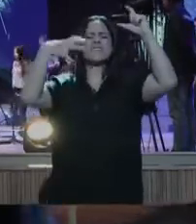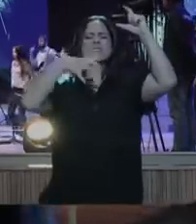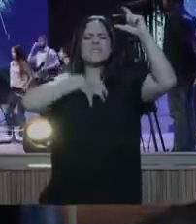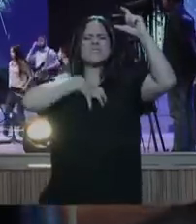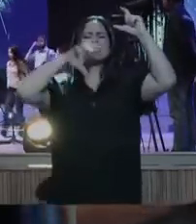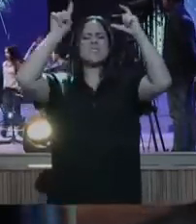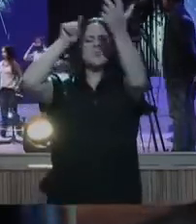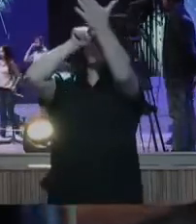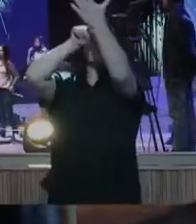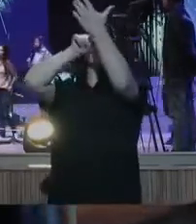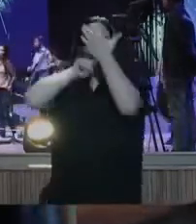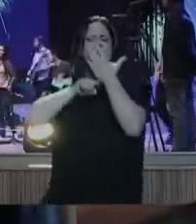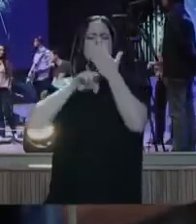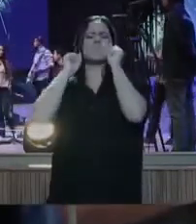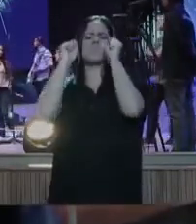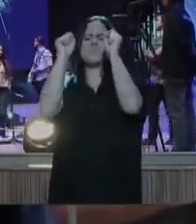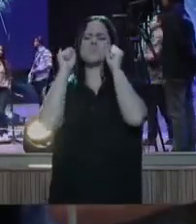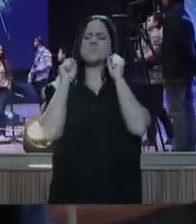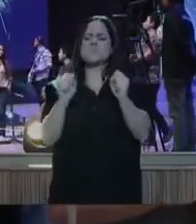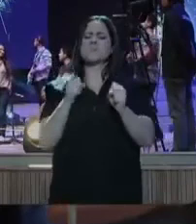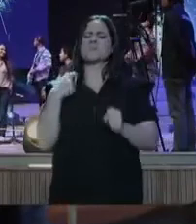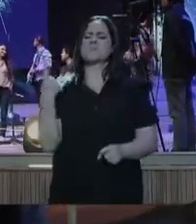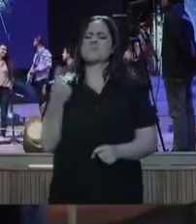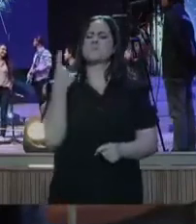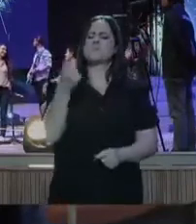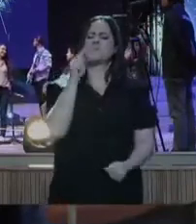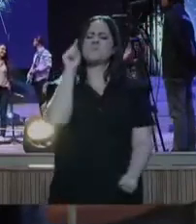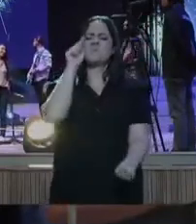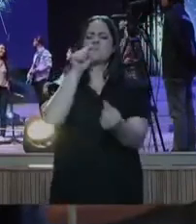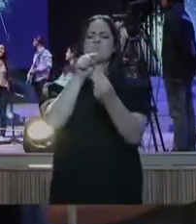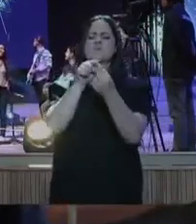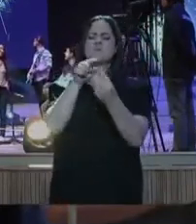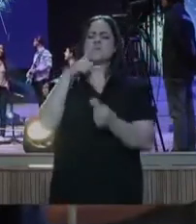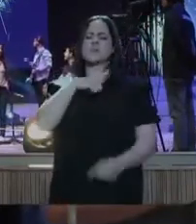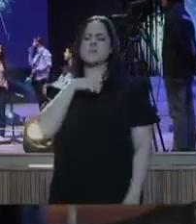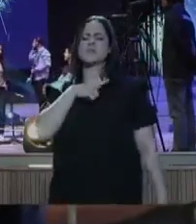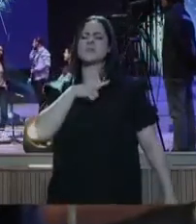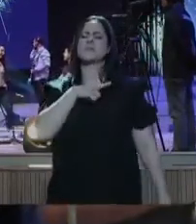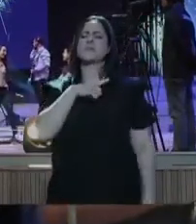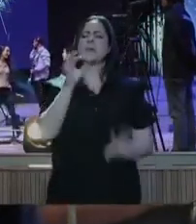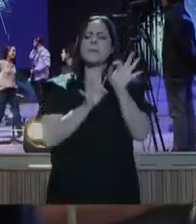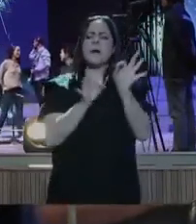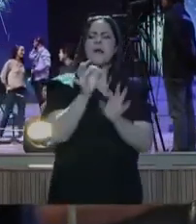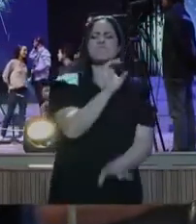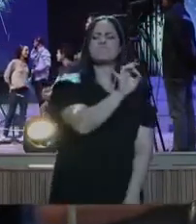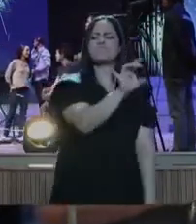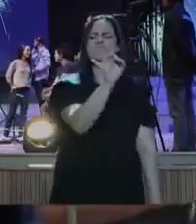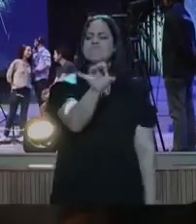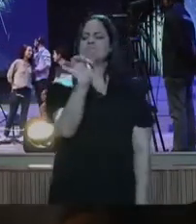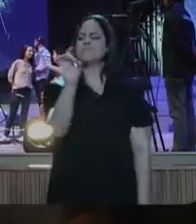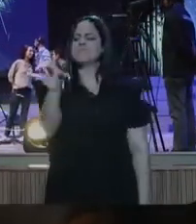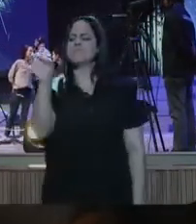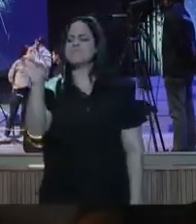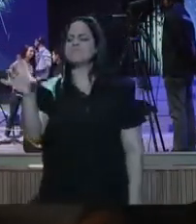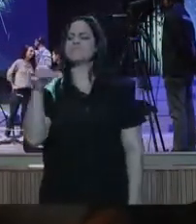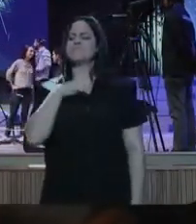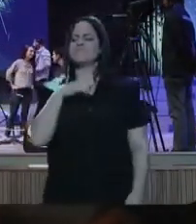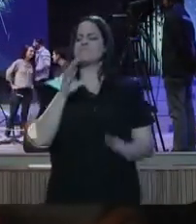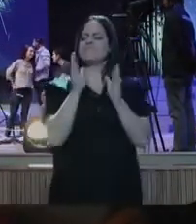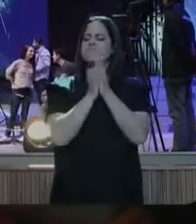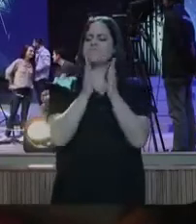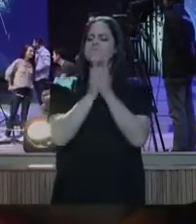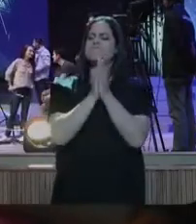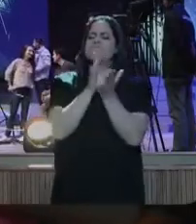mostra pai o poderoso eterno propósito que o senhor tem para cada uma das nossas vidas essa é a nossa oração